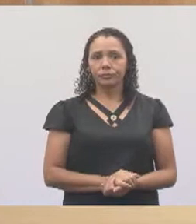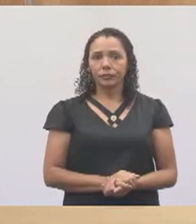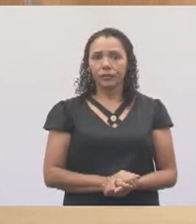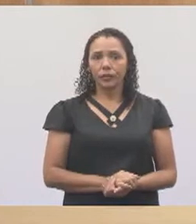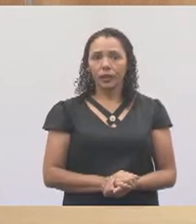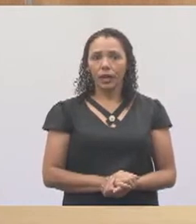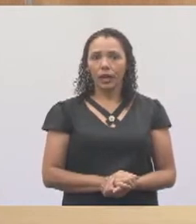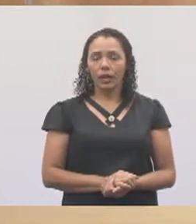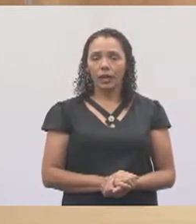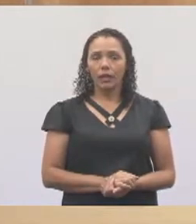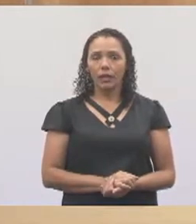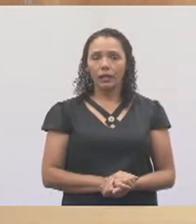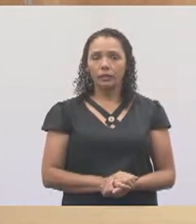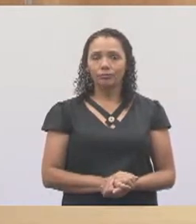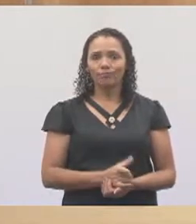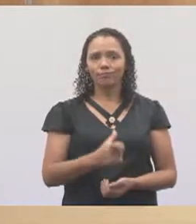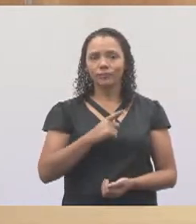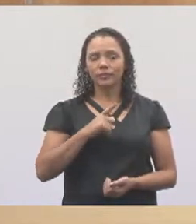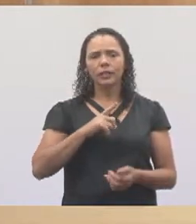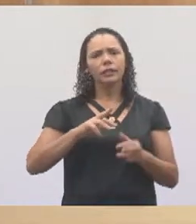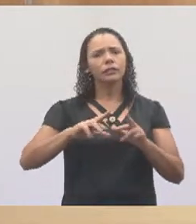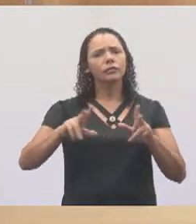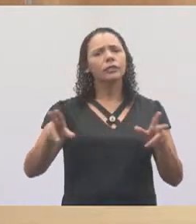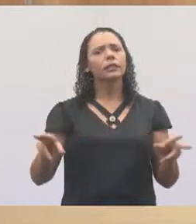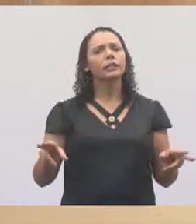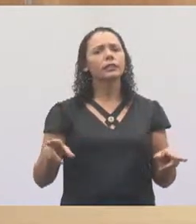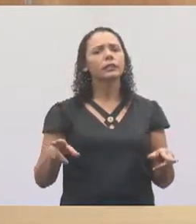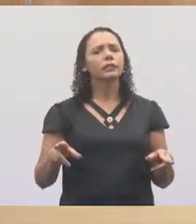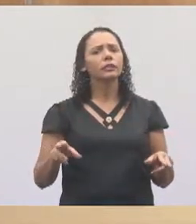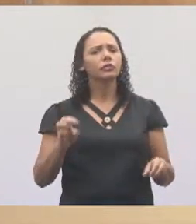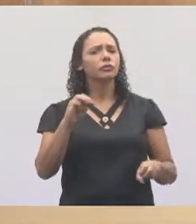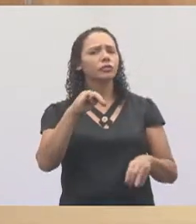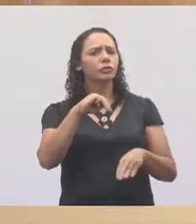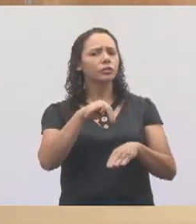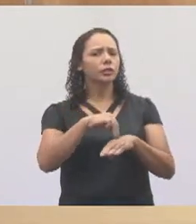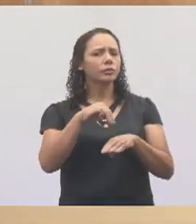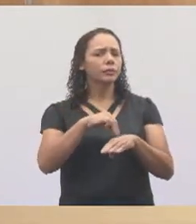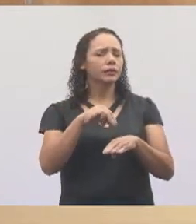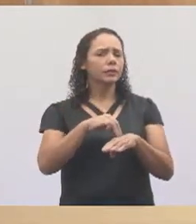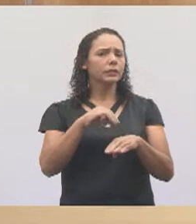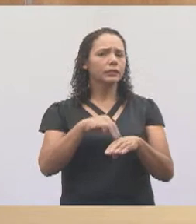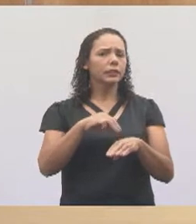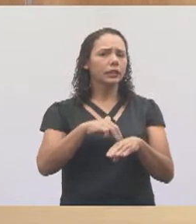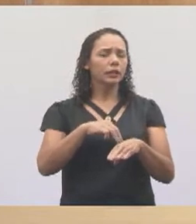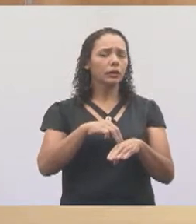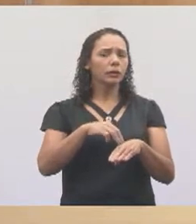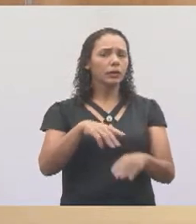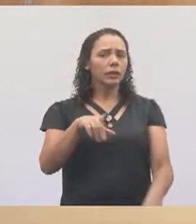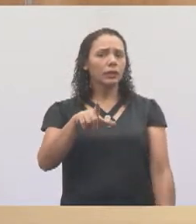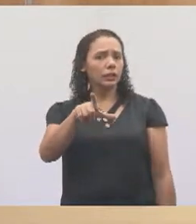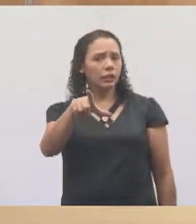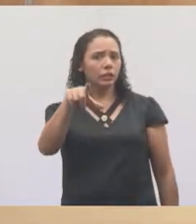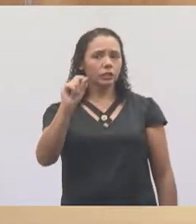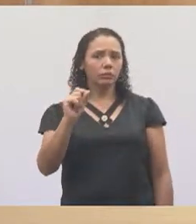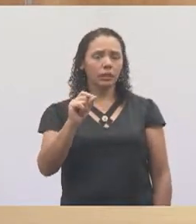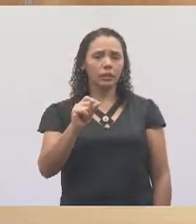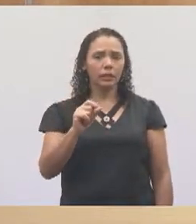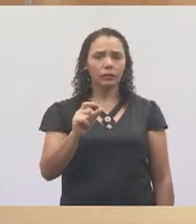Existe uma grande diferença, né, entre missão e vocação. Dr. Tales era vocacionado